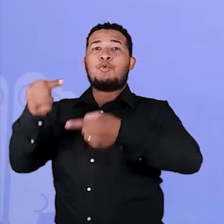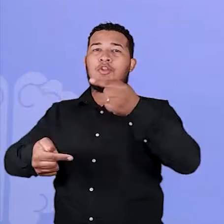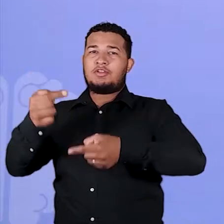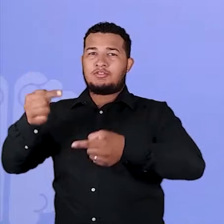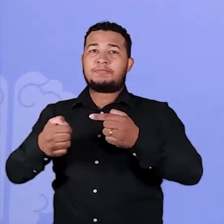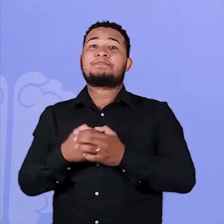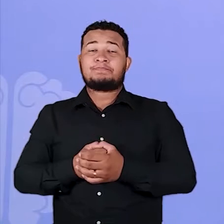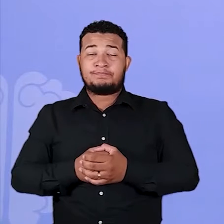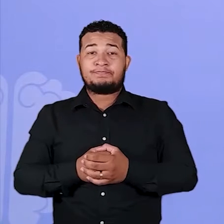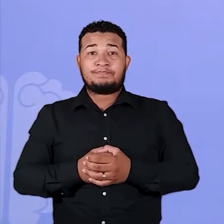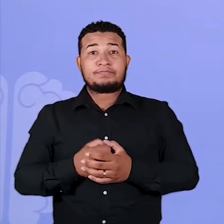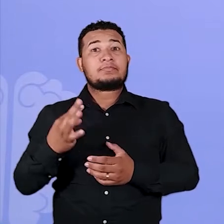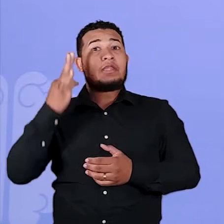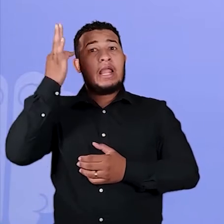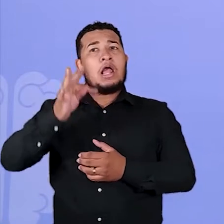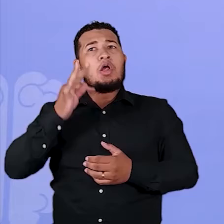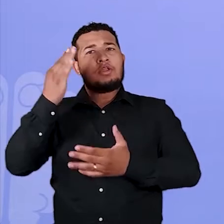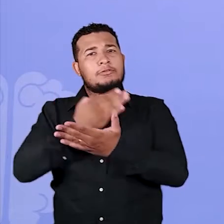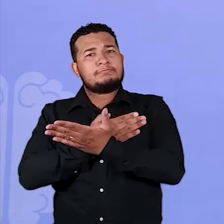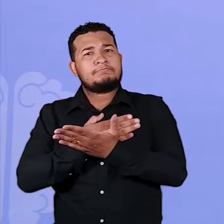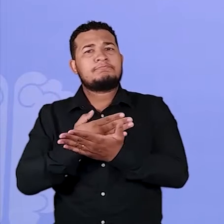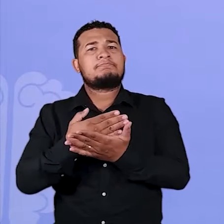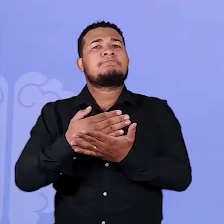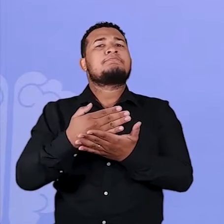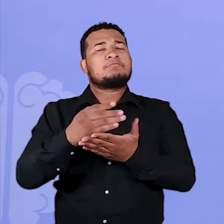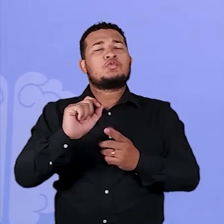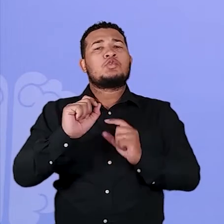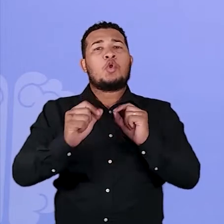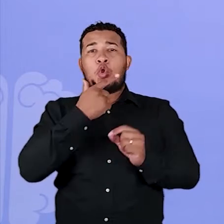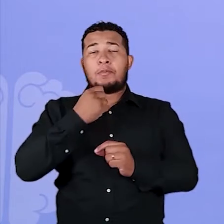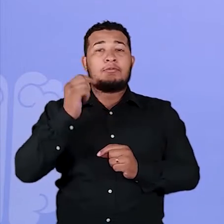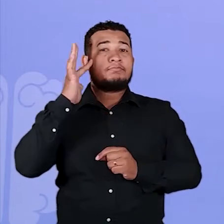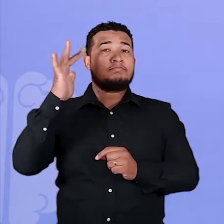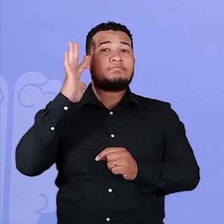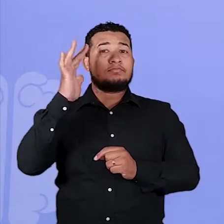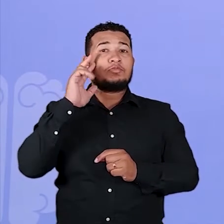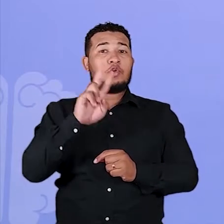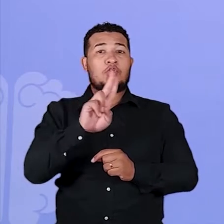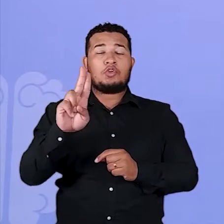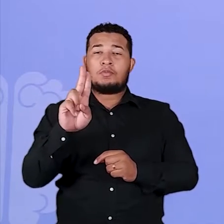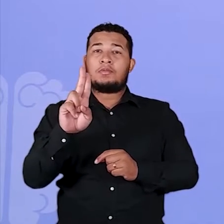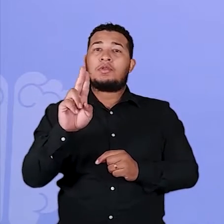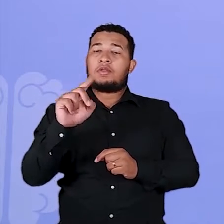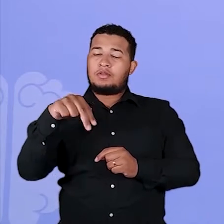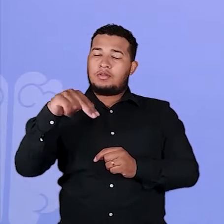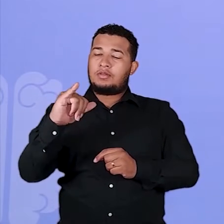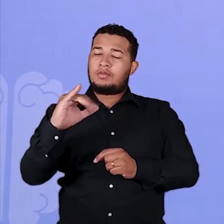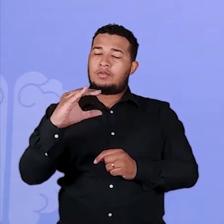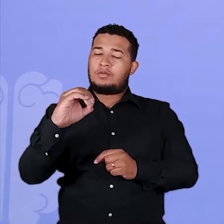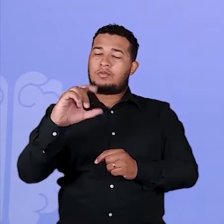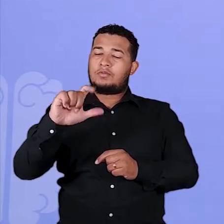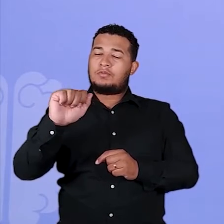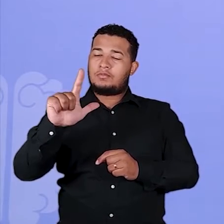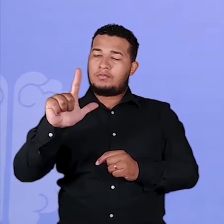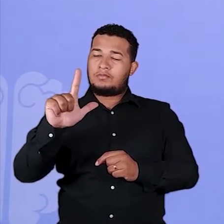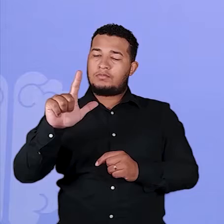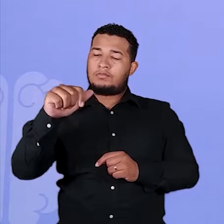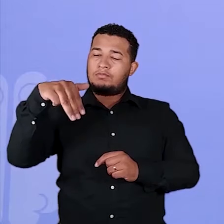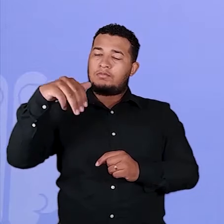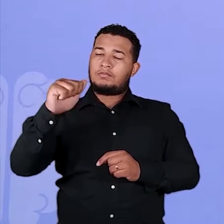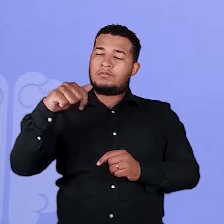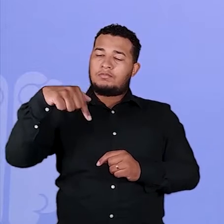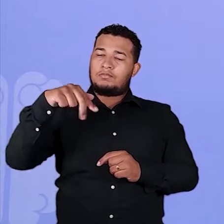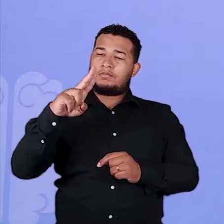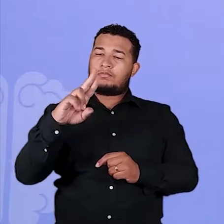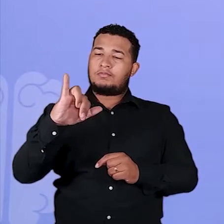política. Gente, essa teoria nasce a partir da obra de um pensador florentino chamado Nicolau Maquiavel. E